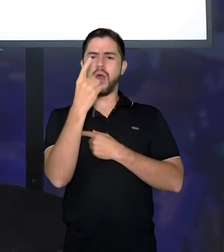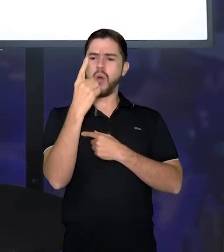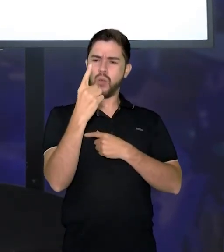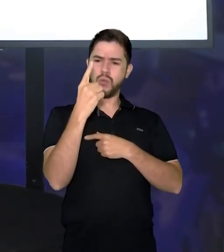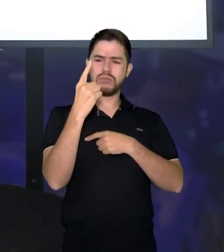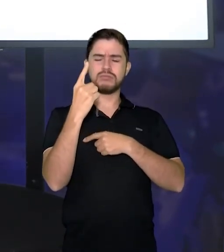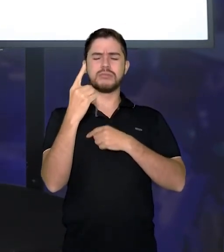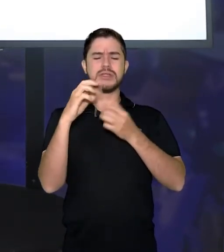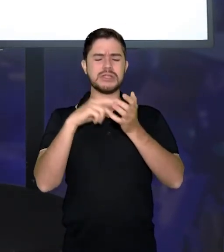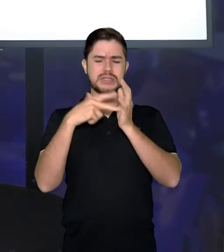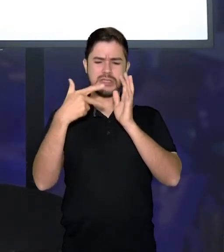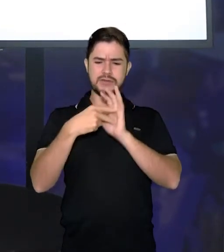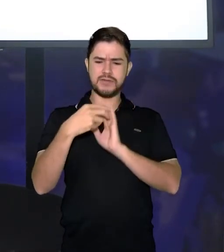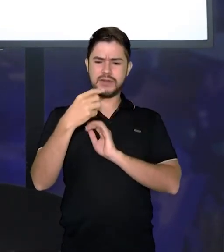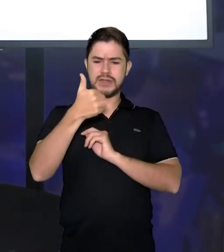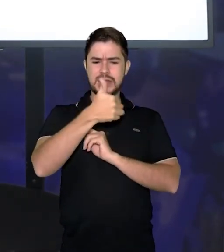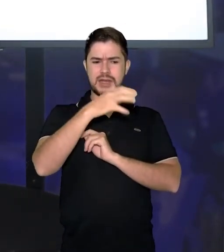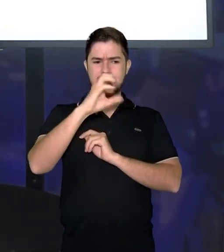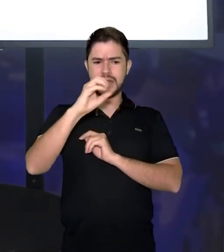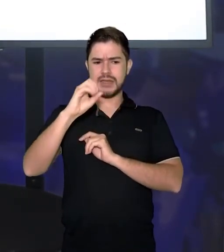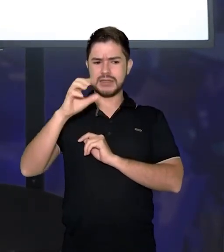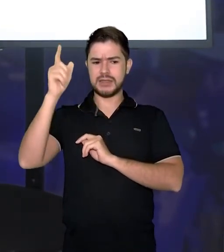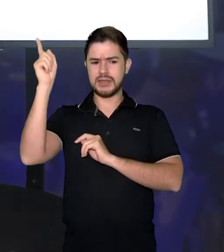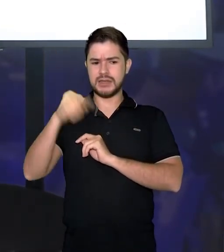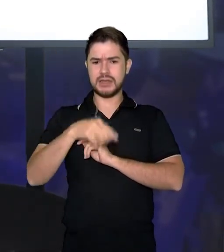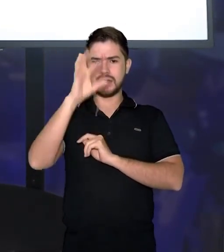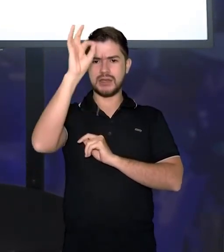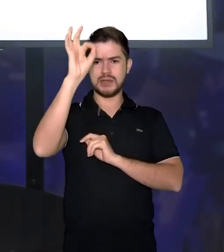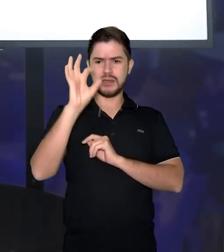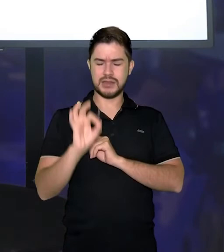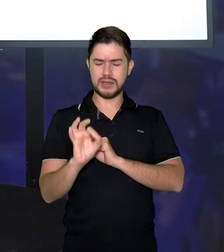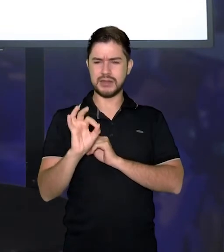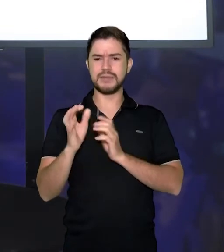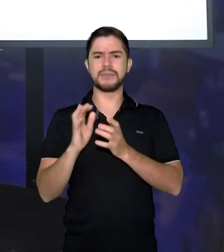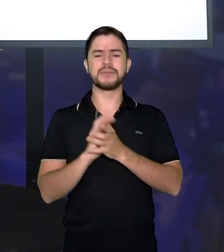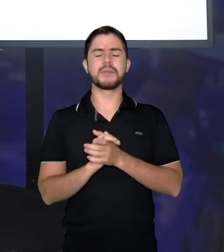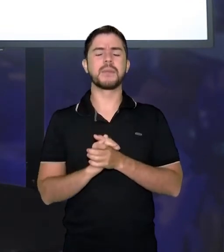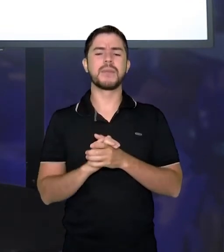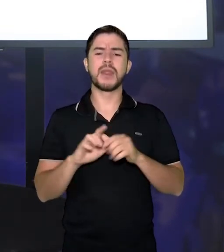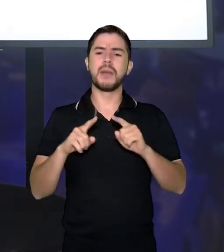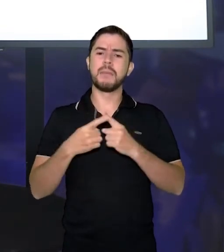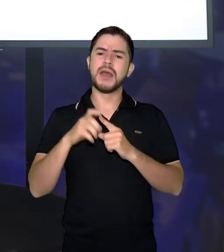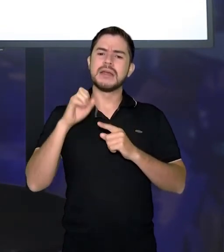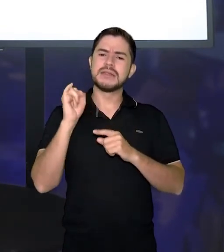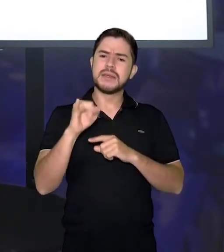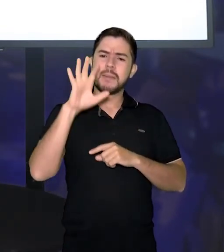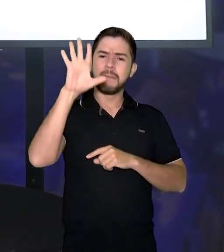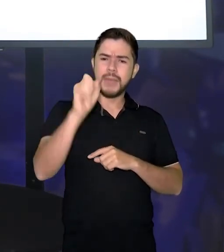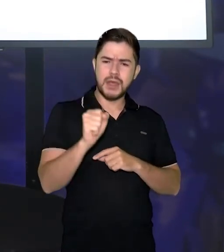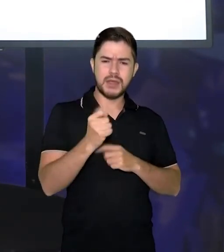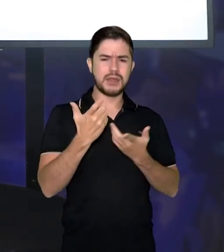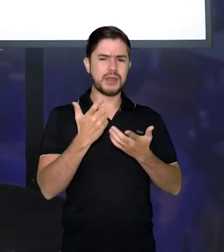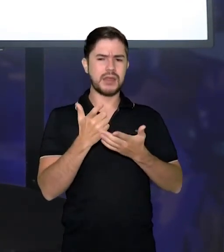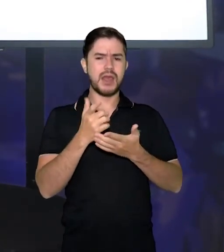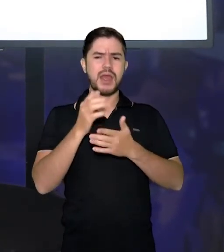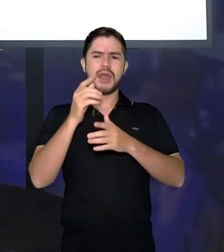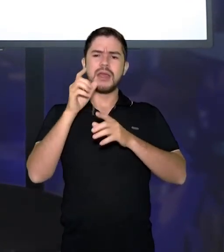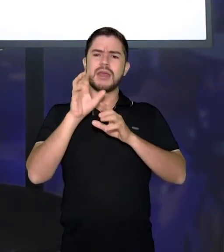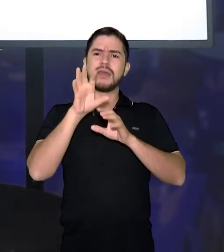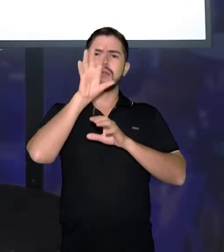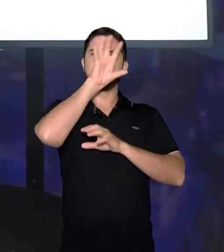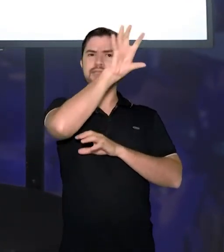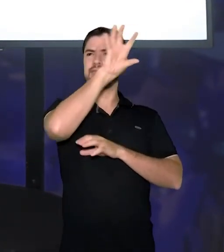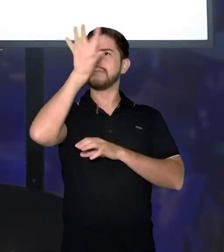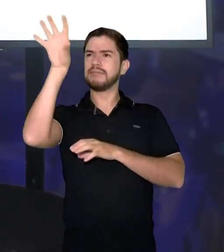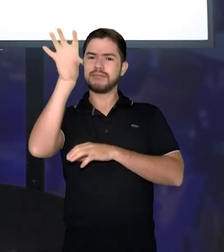inteiro é 100%. Mas se eu pegar esse 100% desse inteiro e dividir em 4 partes, aí